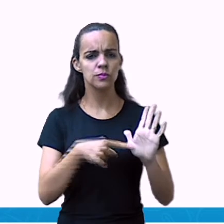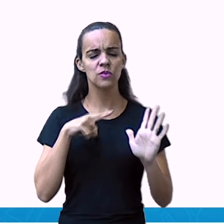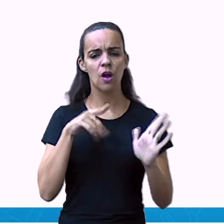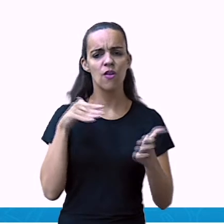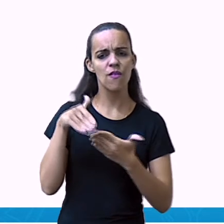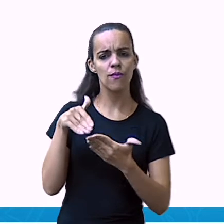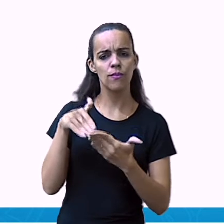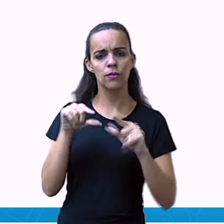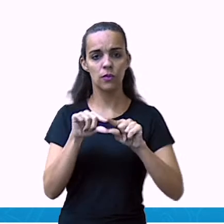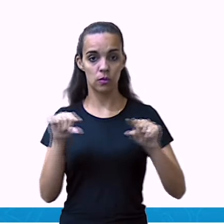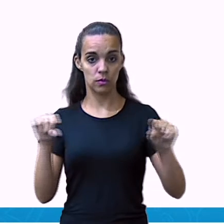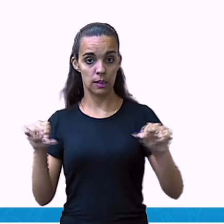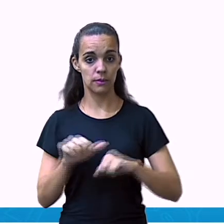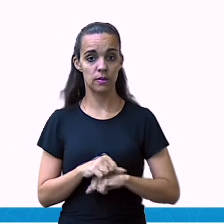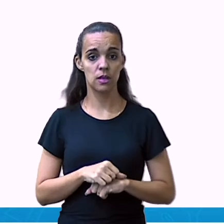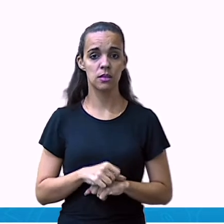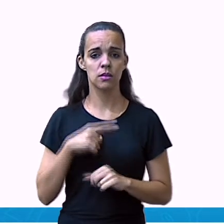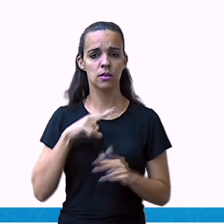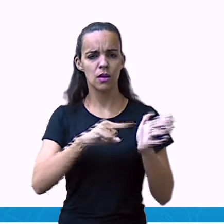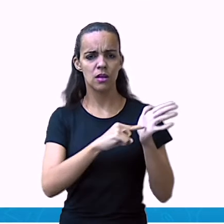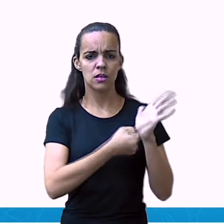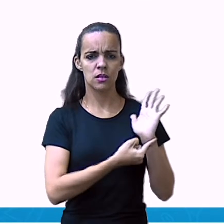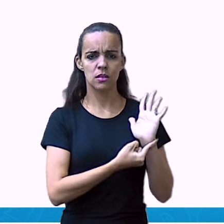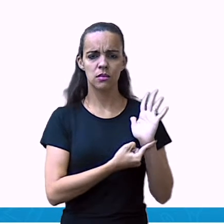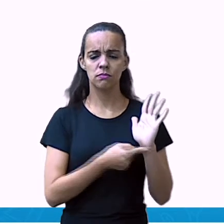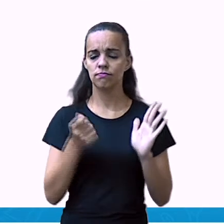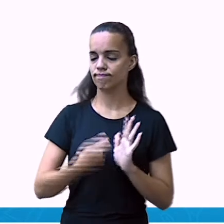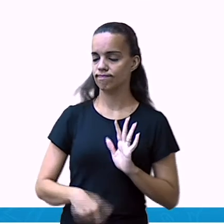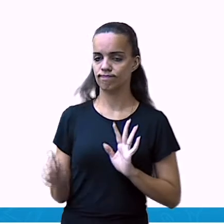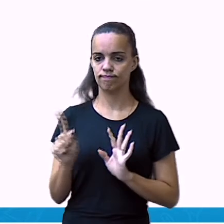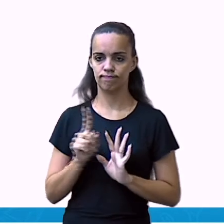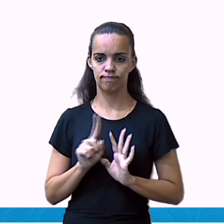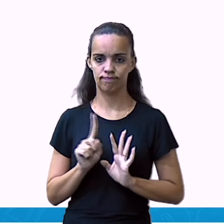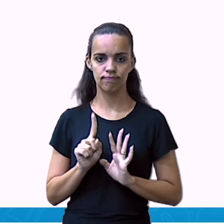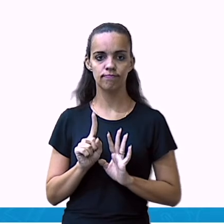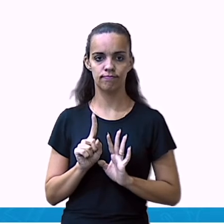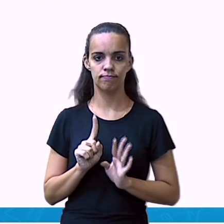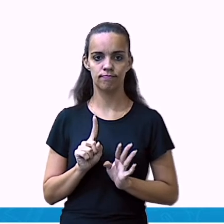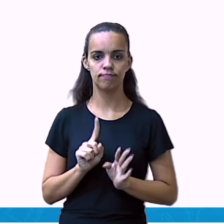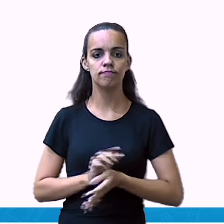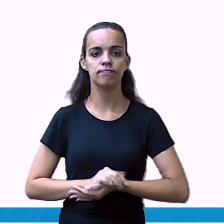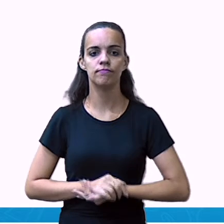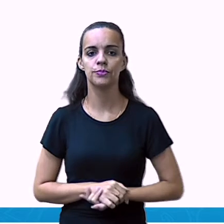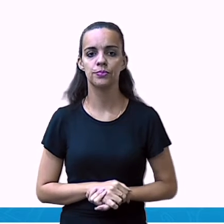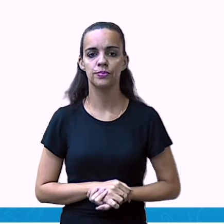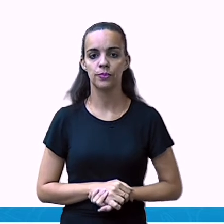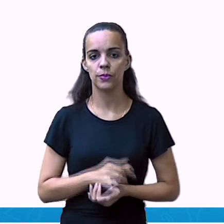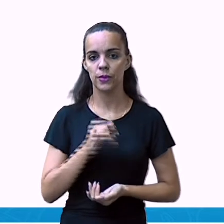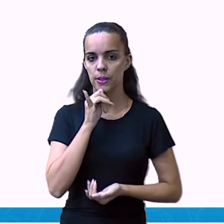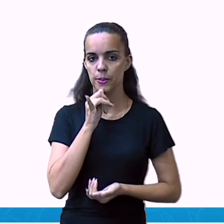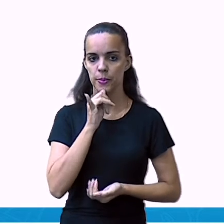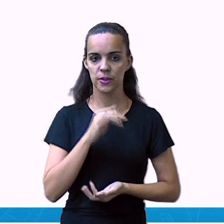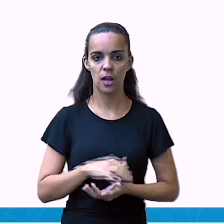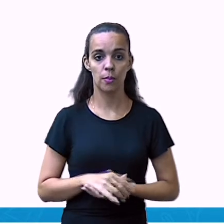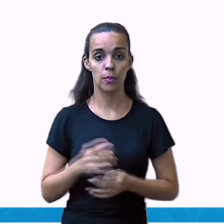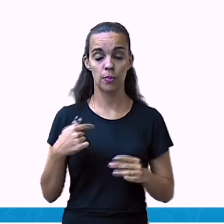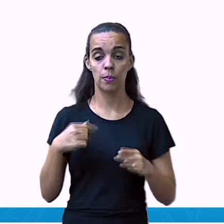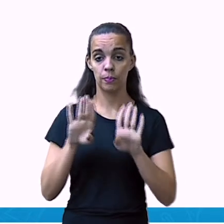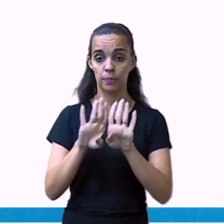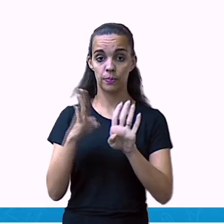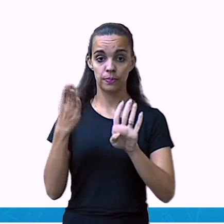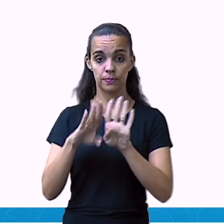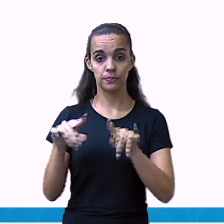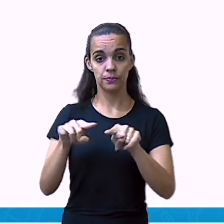no final da frase, a vírgula não é necessária. Na porta da